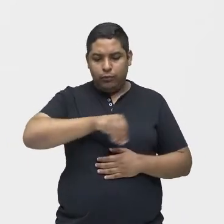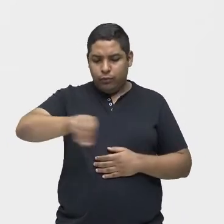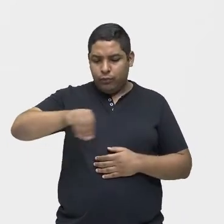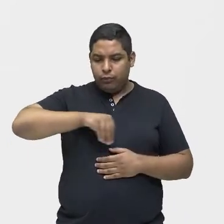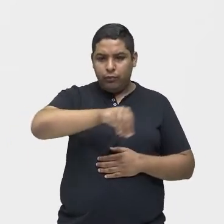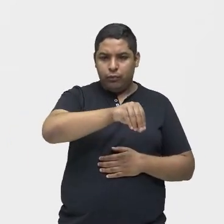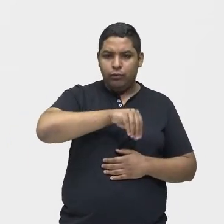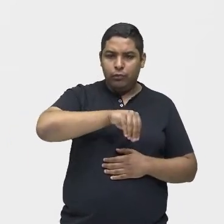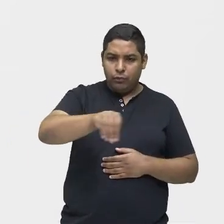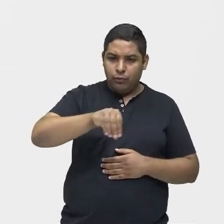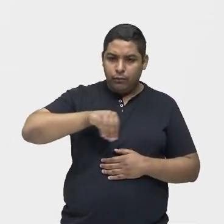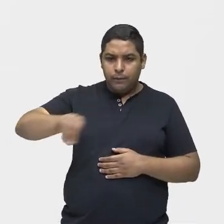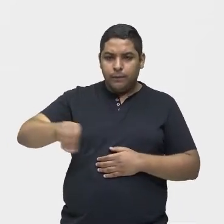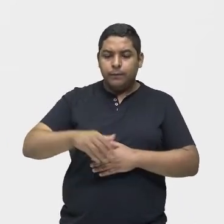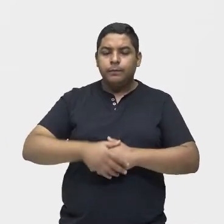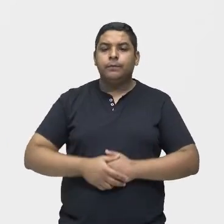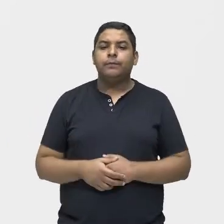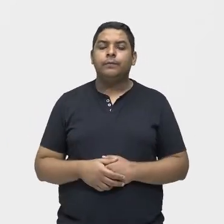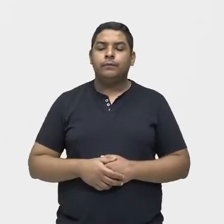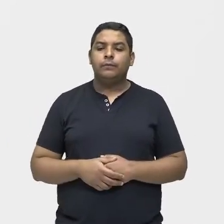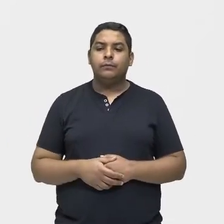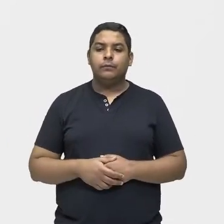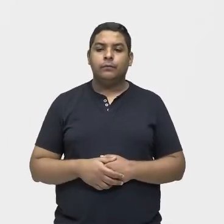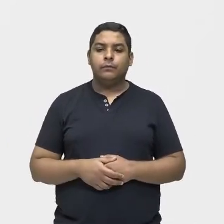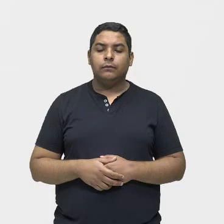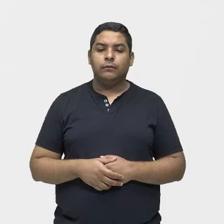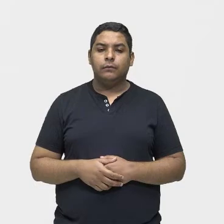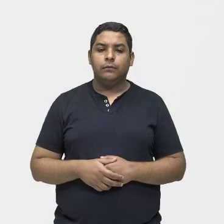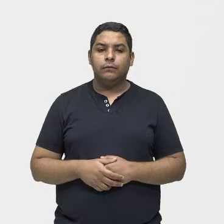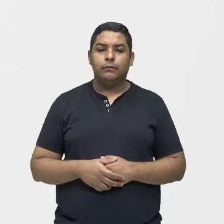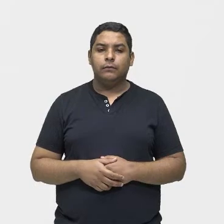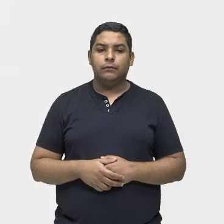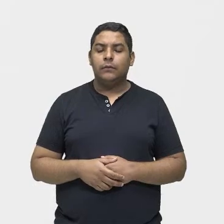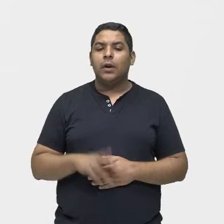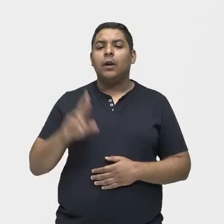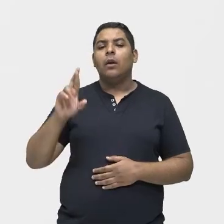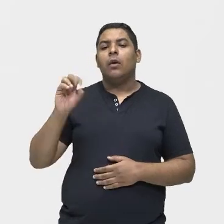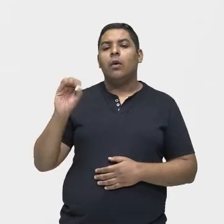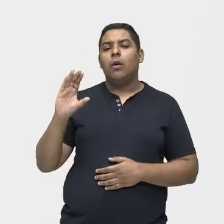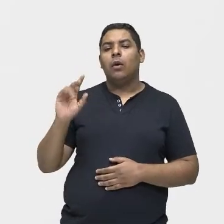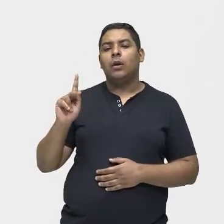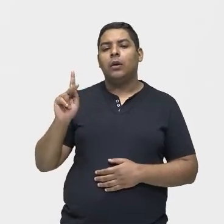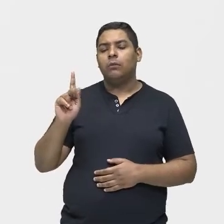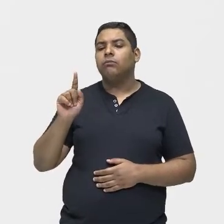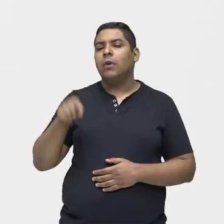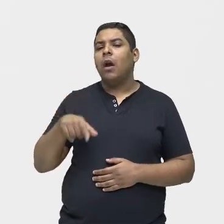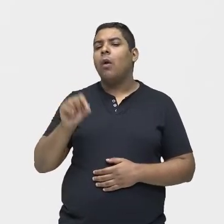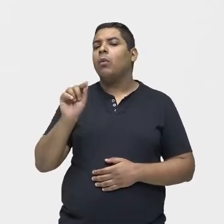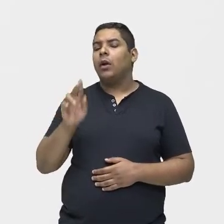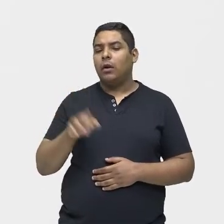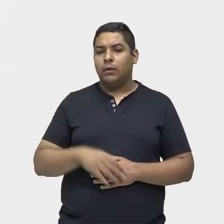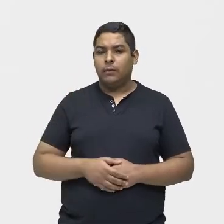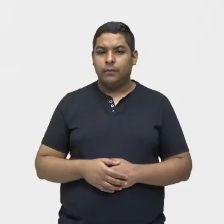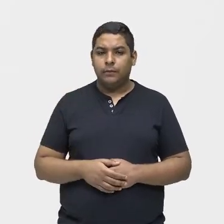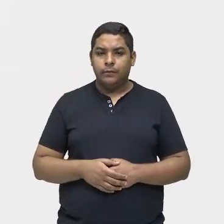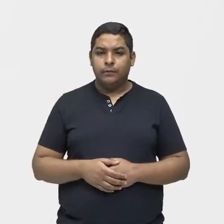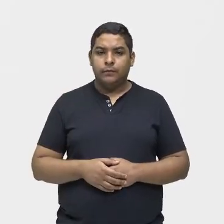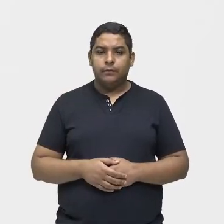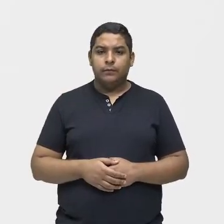quantas casas ele quiser, desde que esteja ali na trajetória dele. Outra é quando libera o caminho